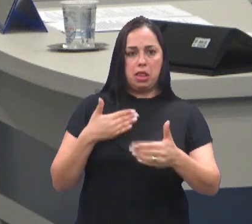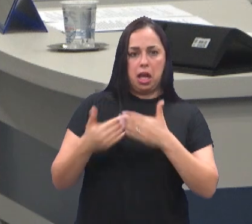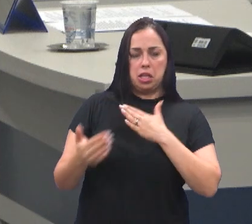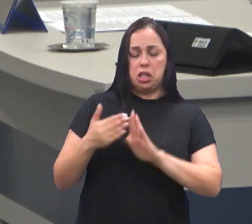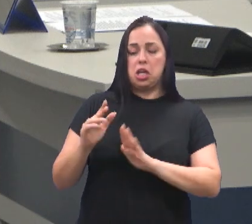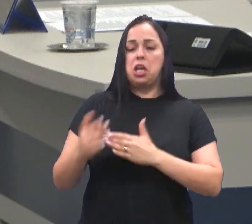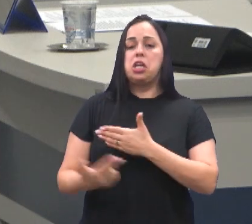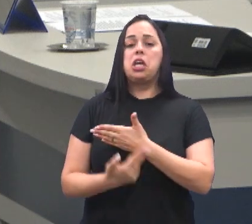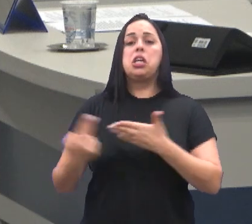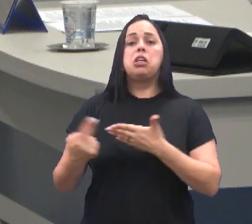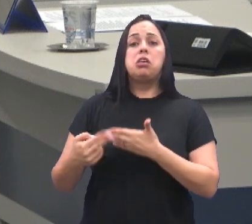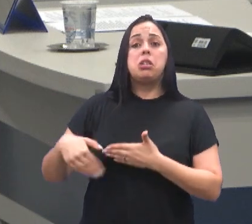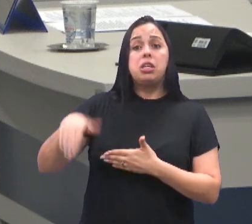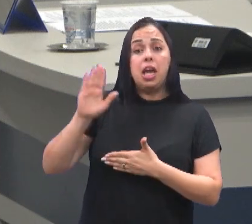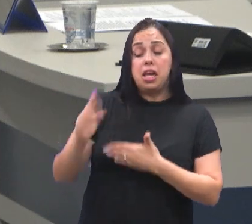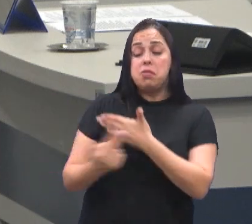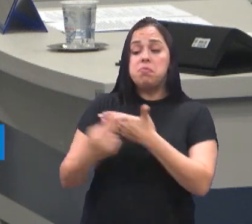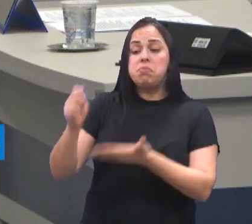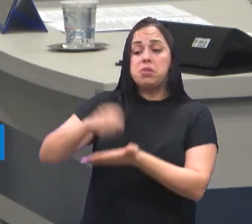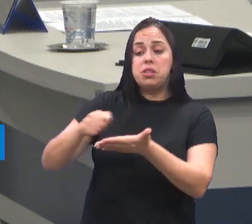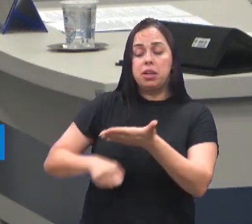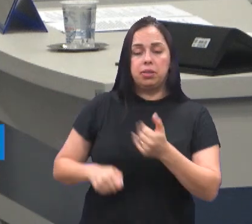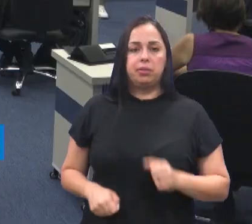projeto, poder derrubar este veto.